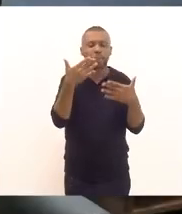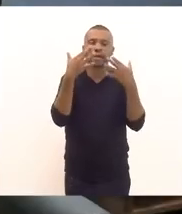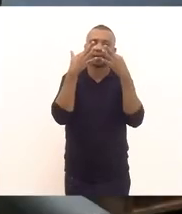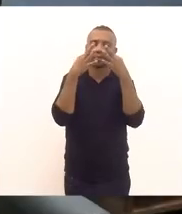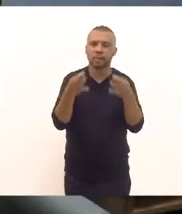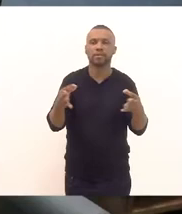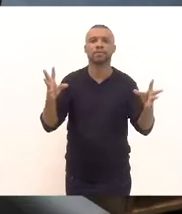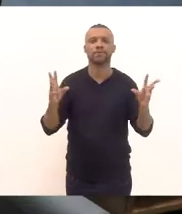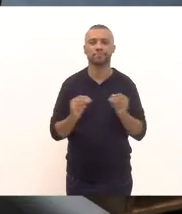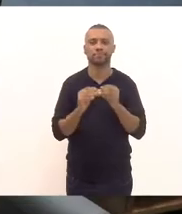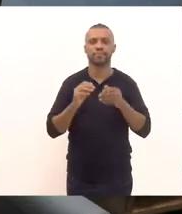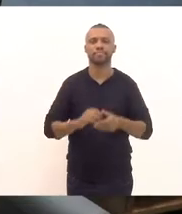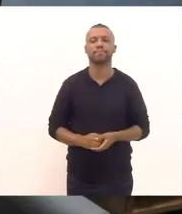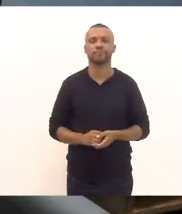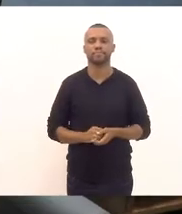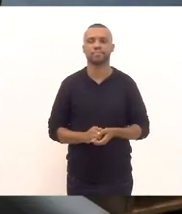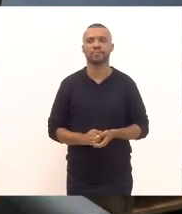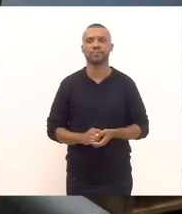atenção